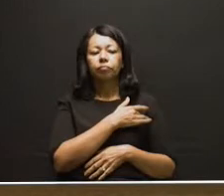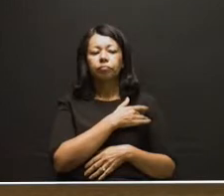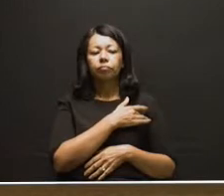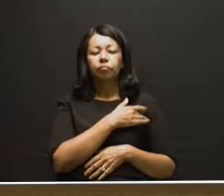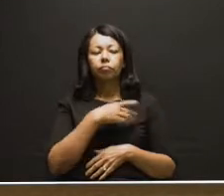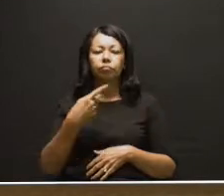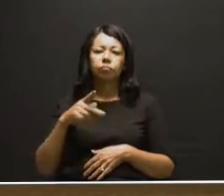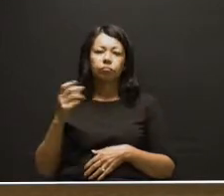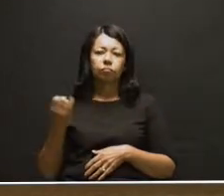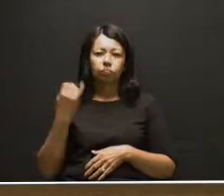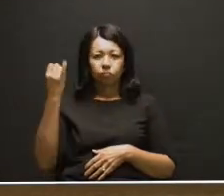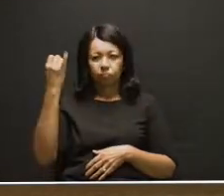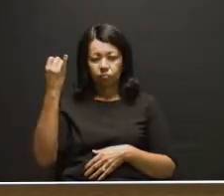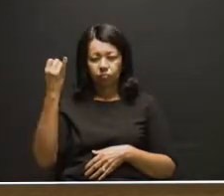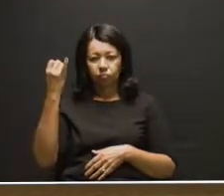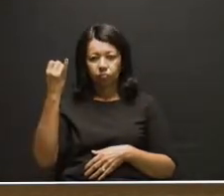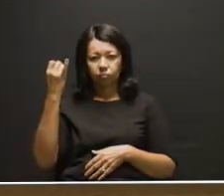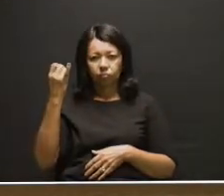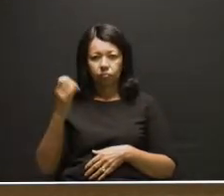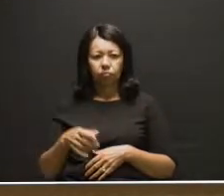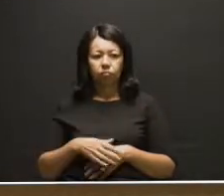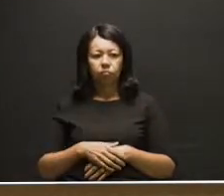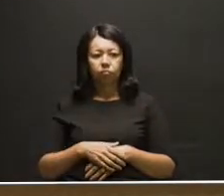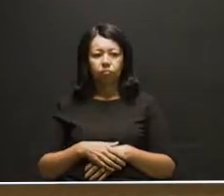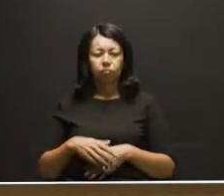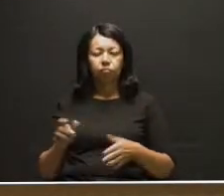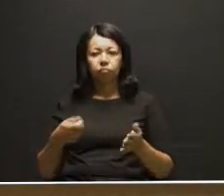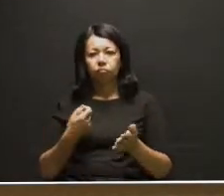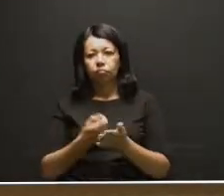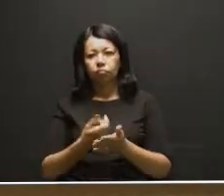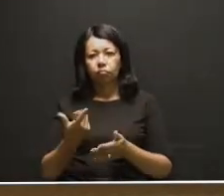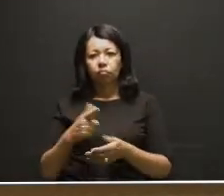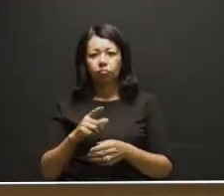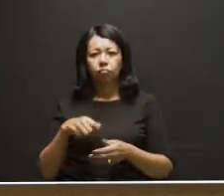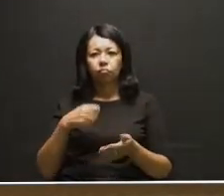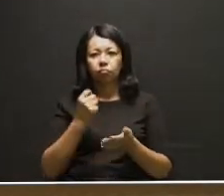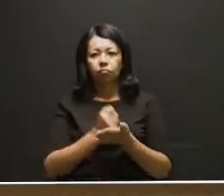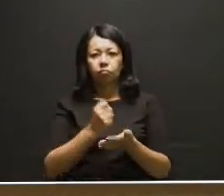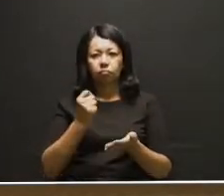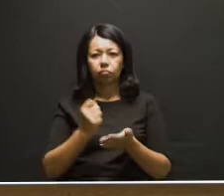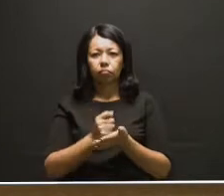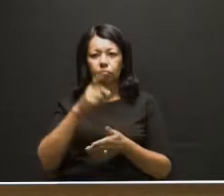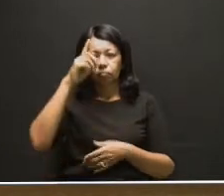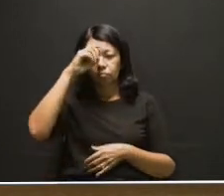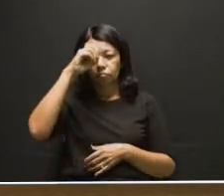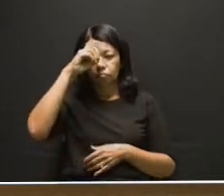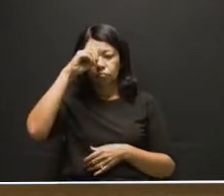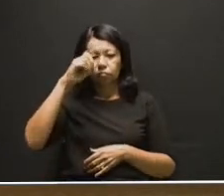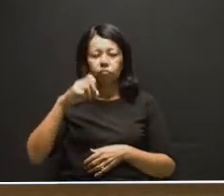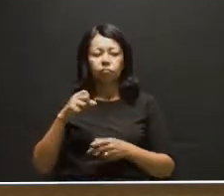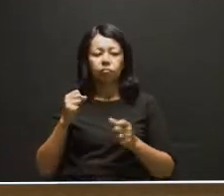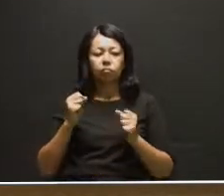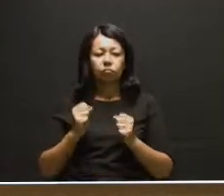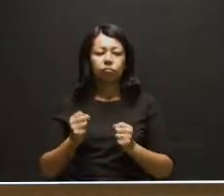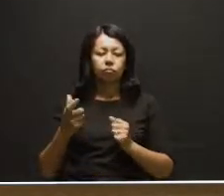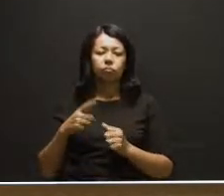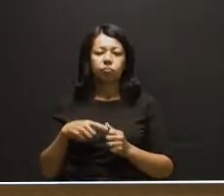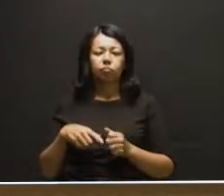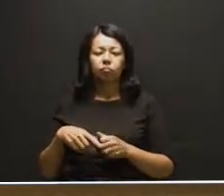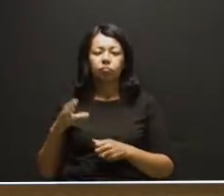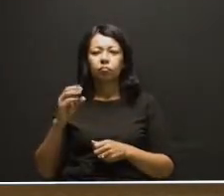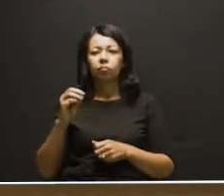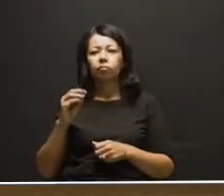relevância e alto custo do contrato com o hospital que fosse aqui a prestação de